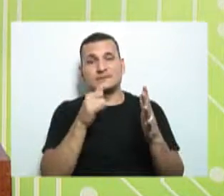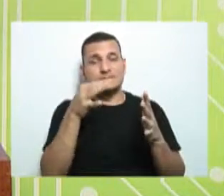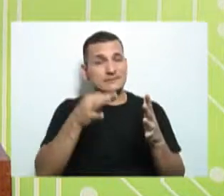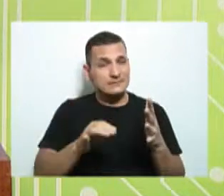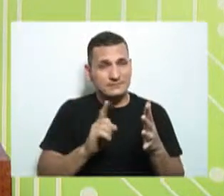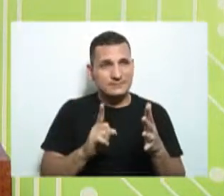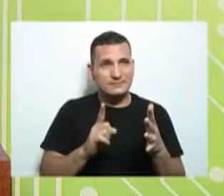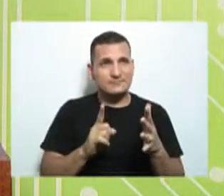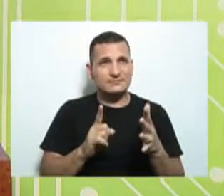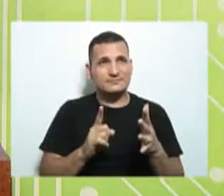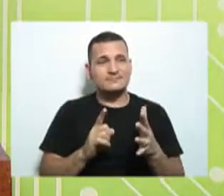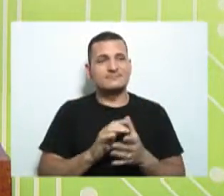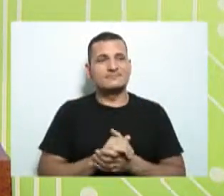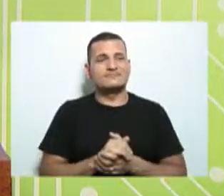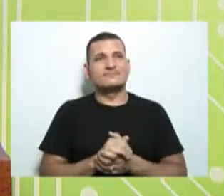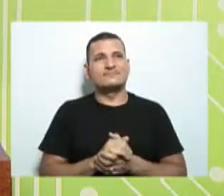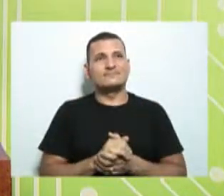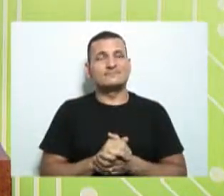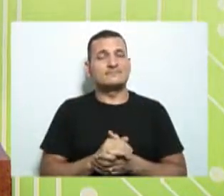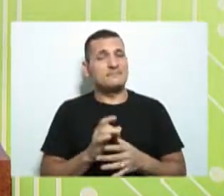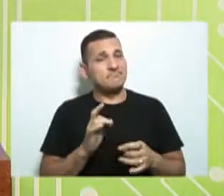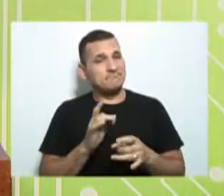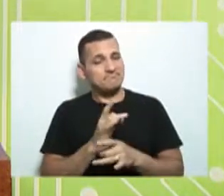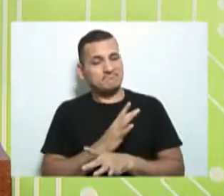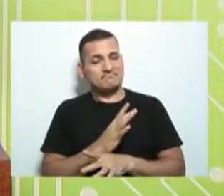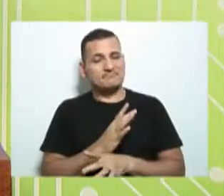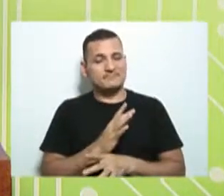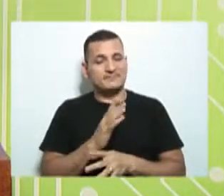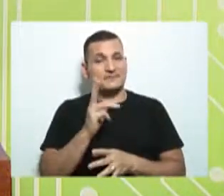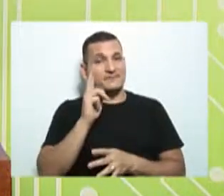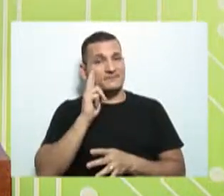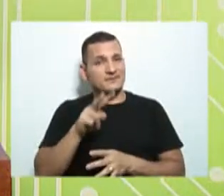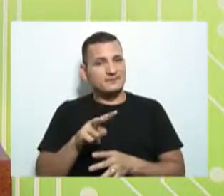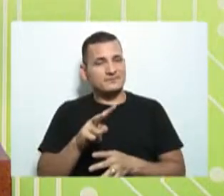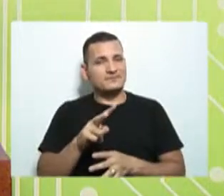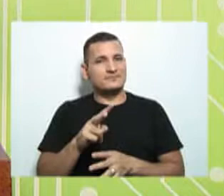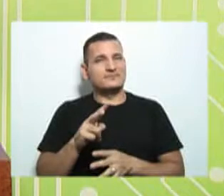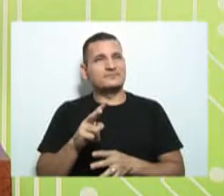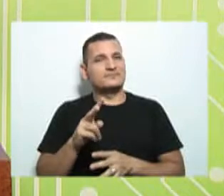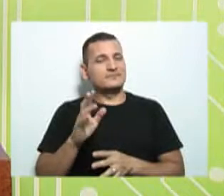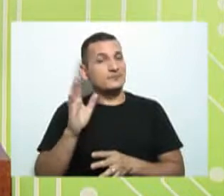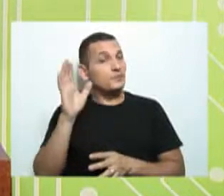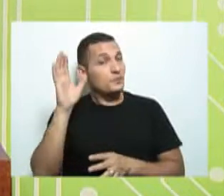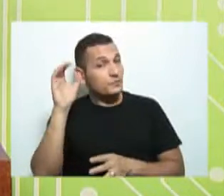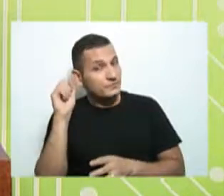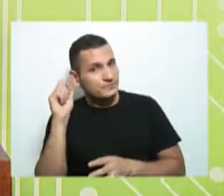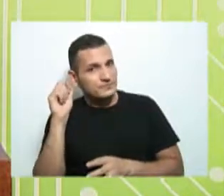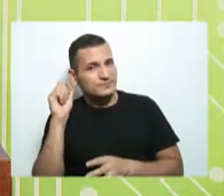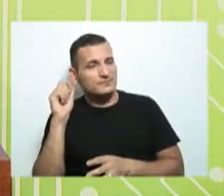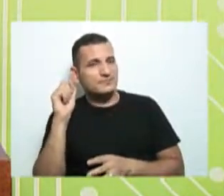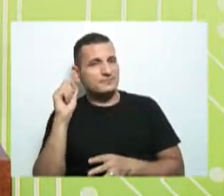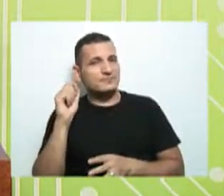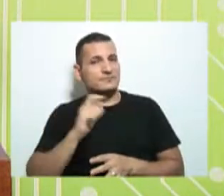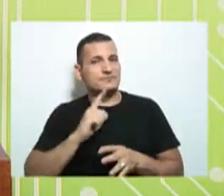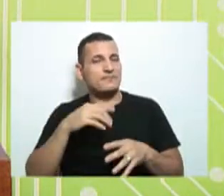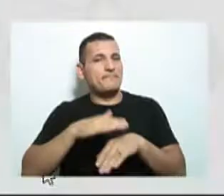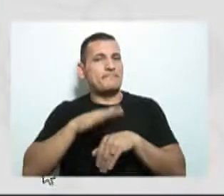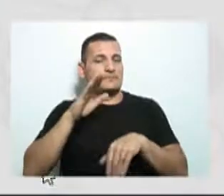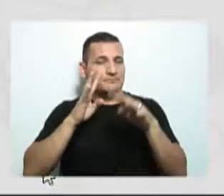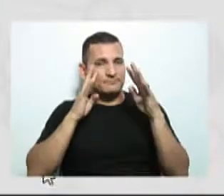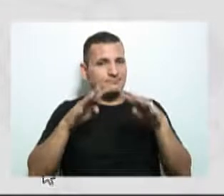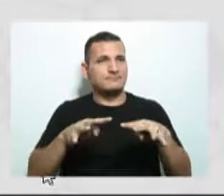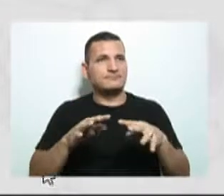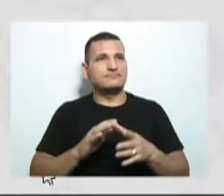acertou, prepare-se, veja-se, ouça-se, escute-se, né? Para que tenha mais atenção. Vamos lá,